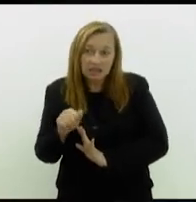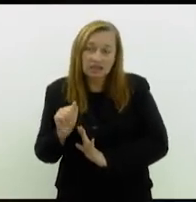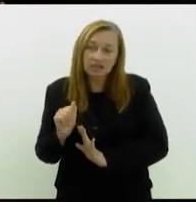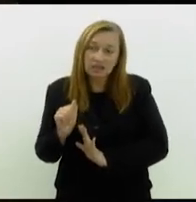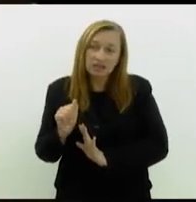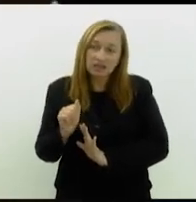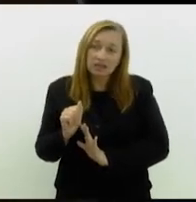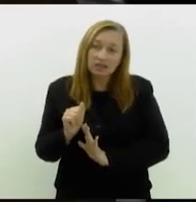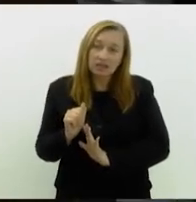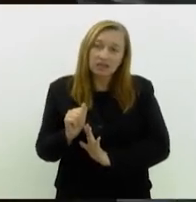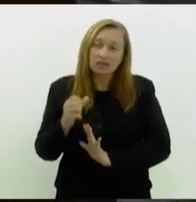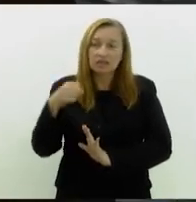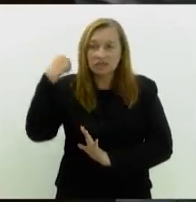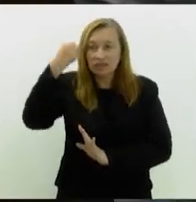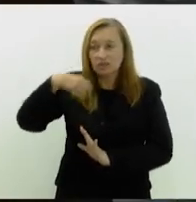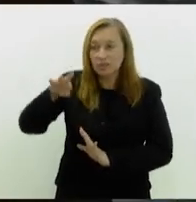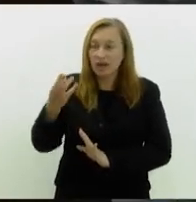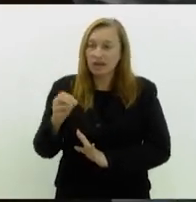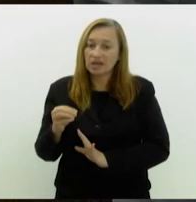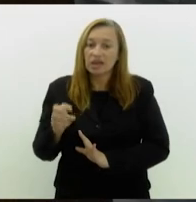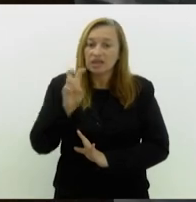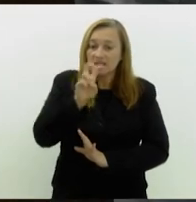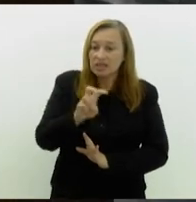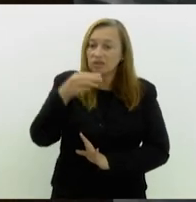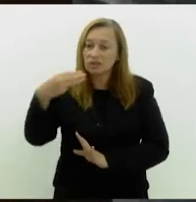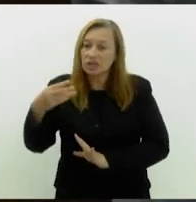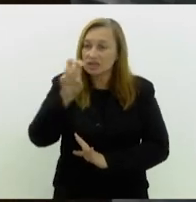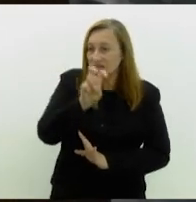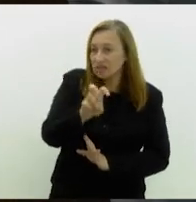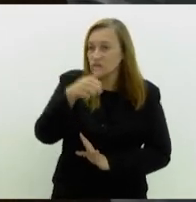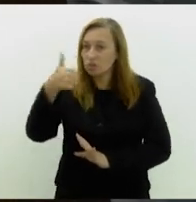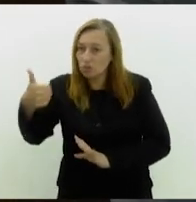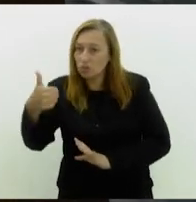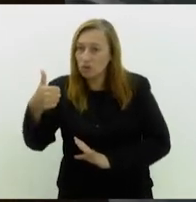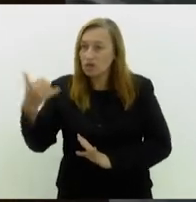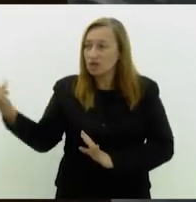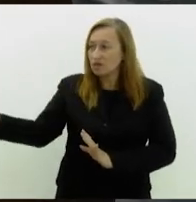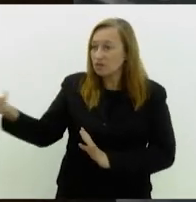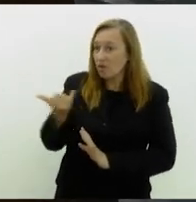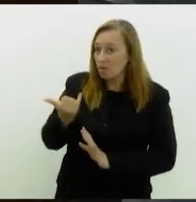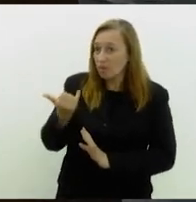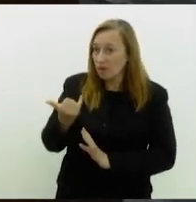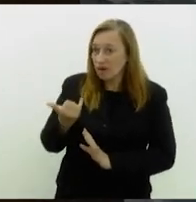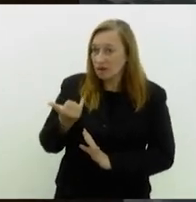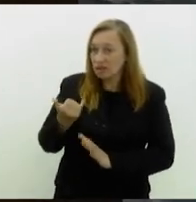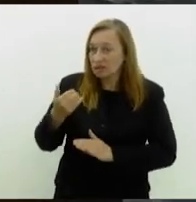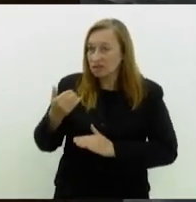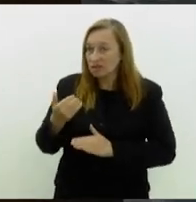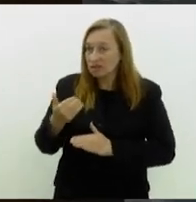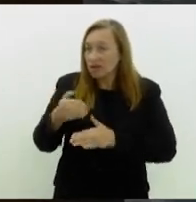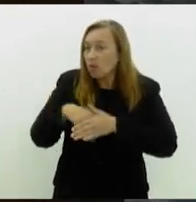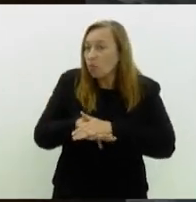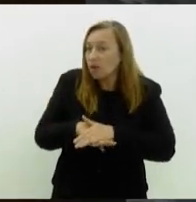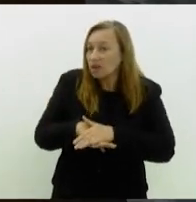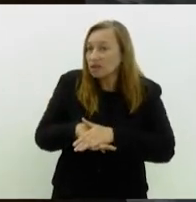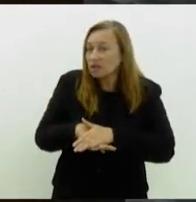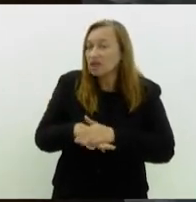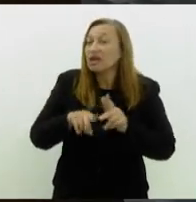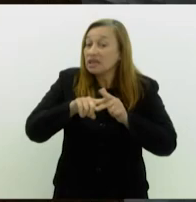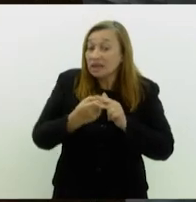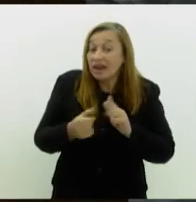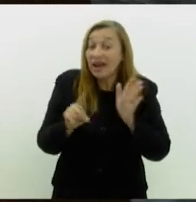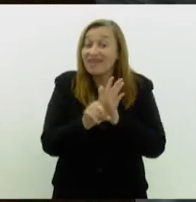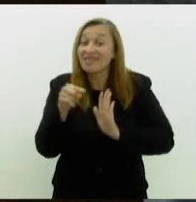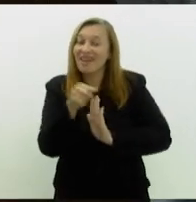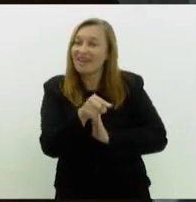Senador Marquinho que é o projeto de lei 5351 que me foi informado que está desarquivado que altera essa